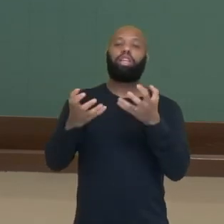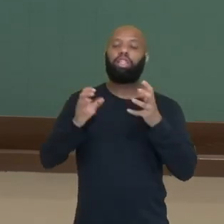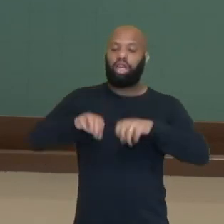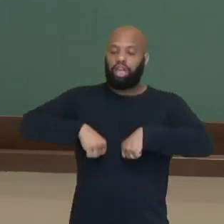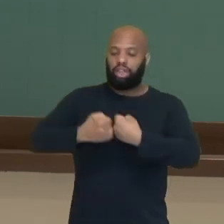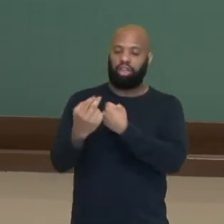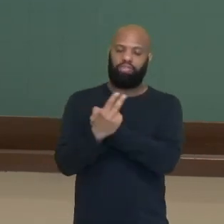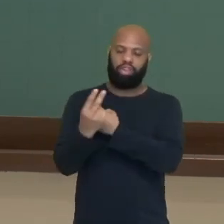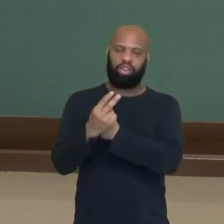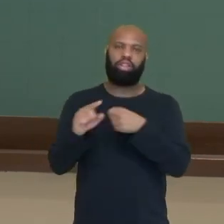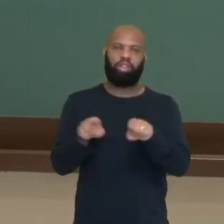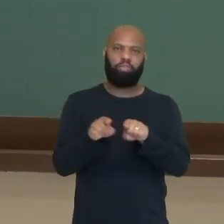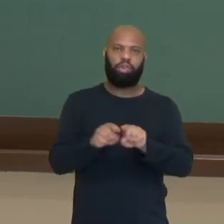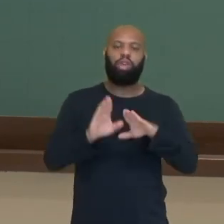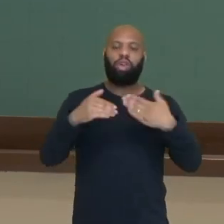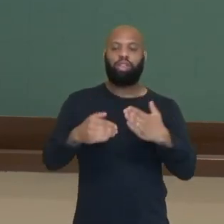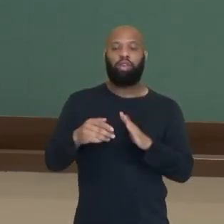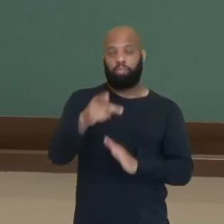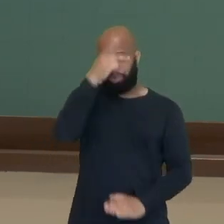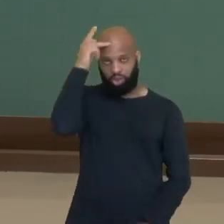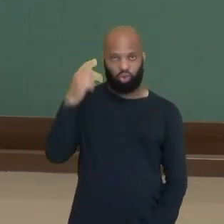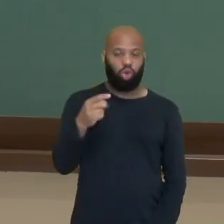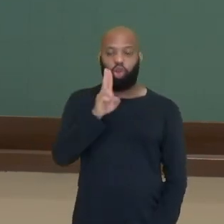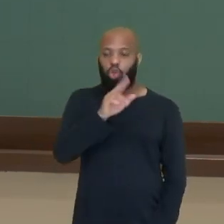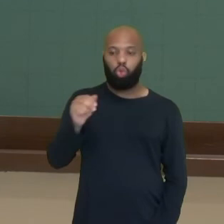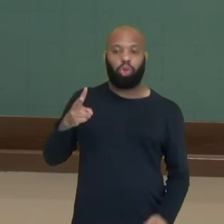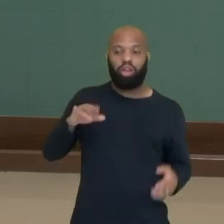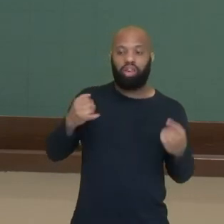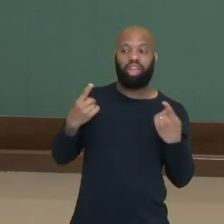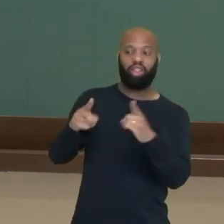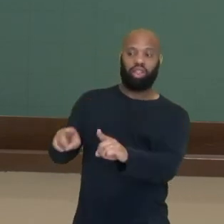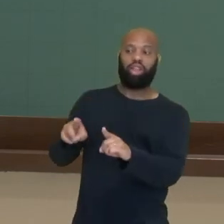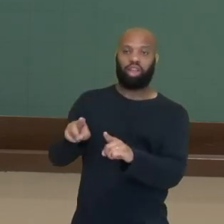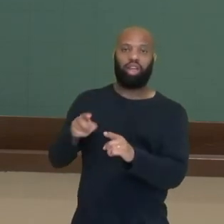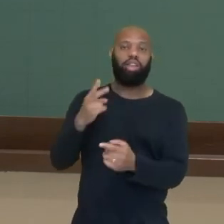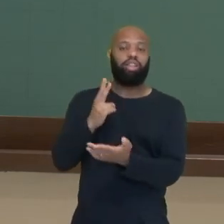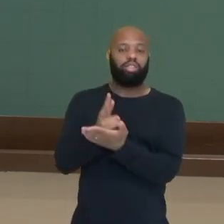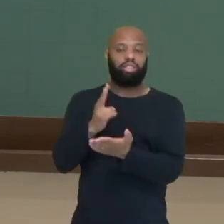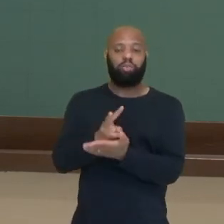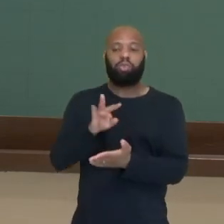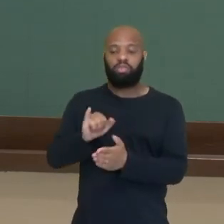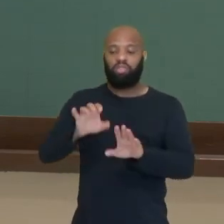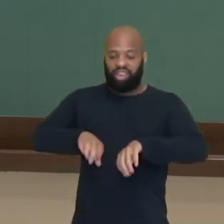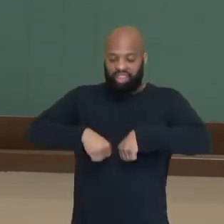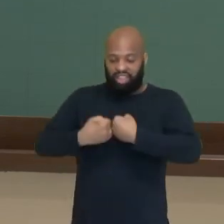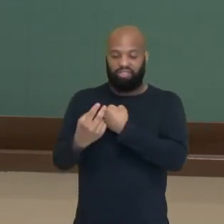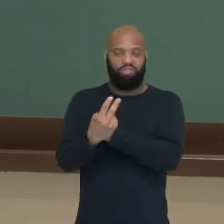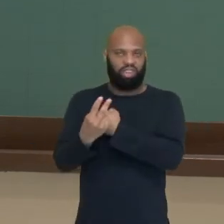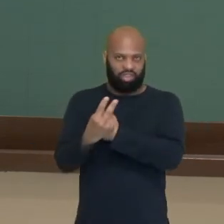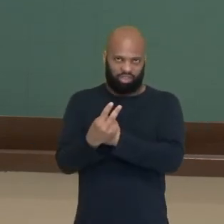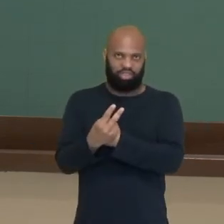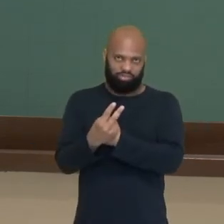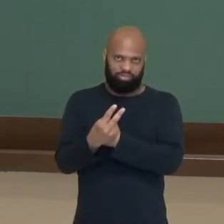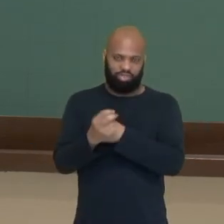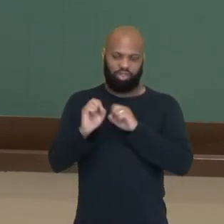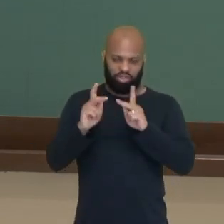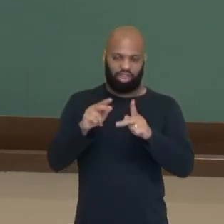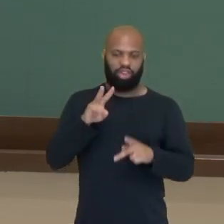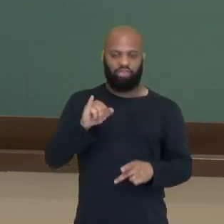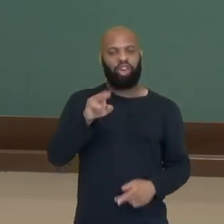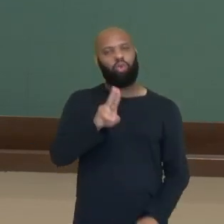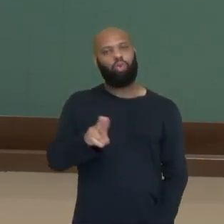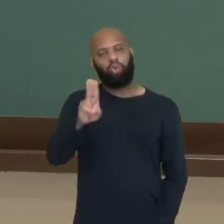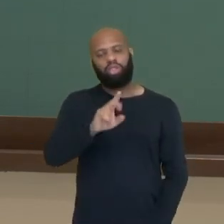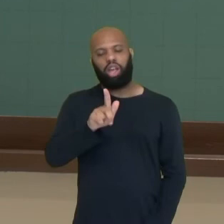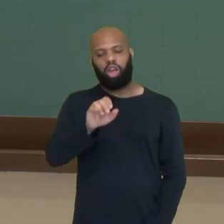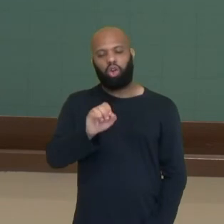o atleta de Aikido ele nunca vai desenvolver os golpes de ataque, ele sempre preza pelo desenvolvimento dos golpes de defesa. Mas qual que